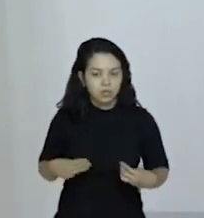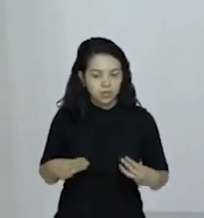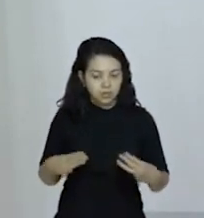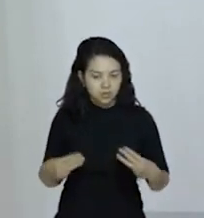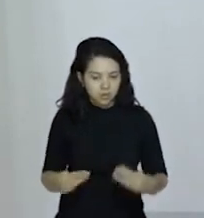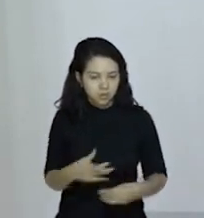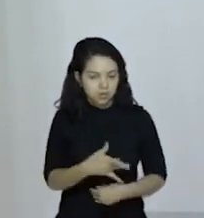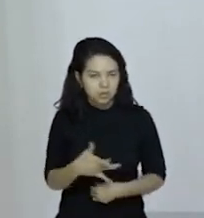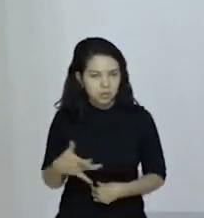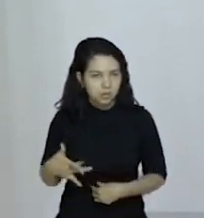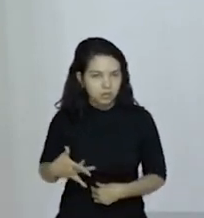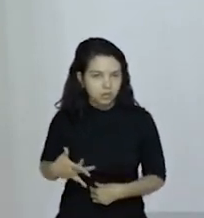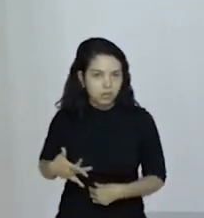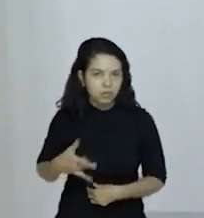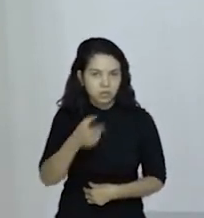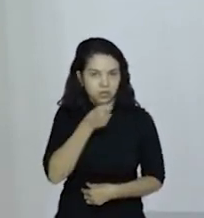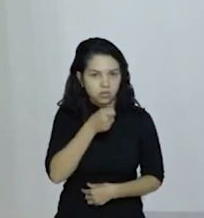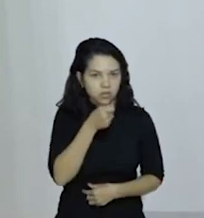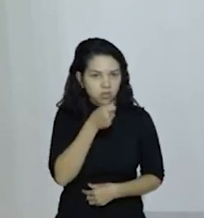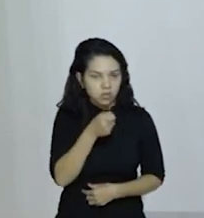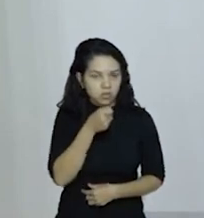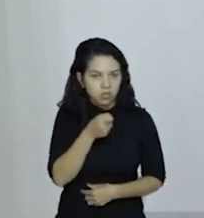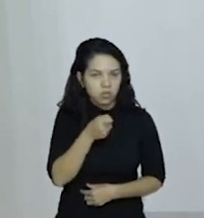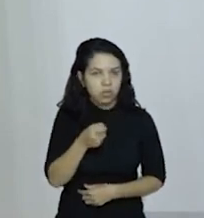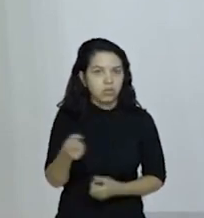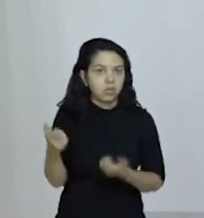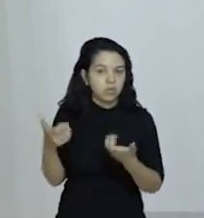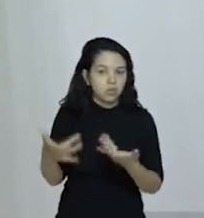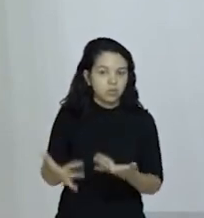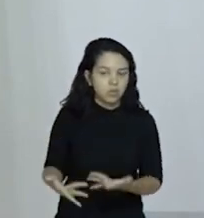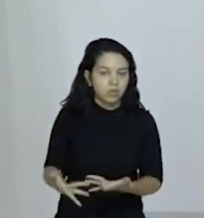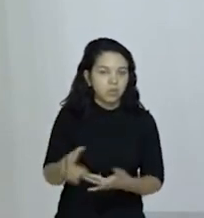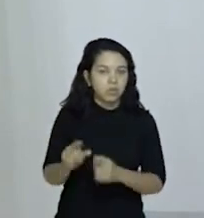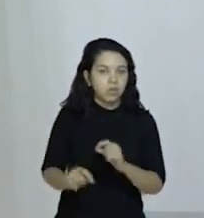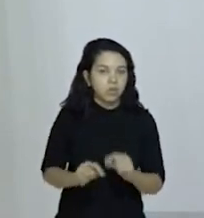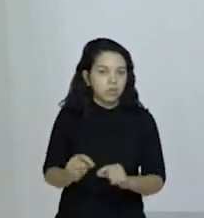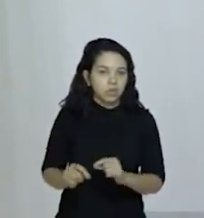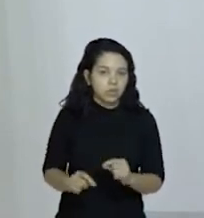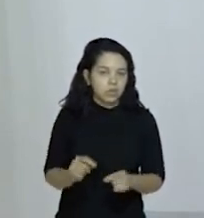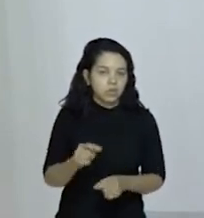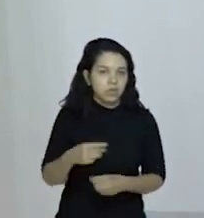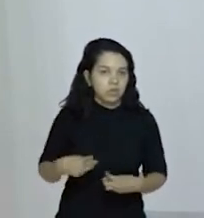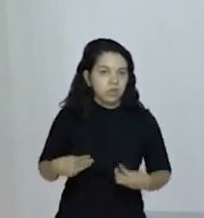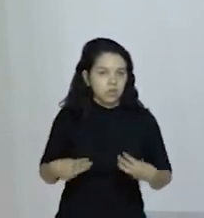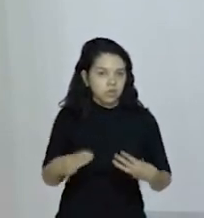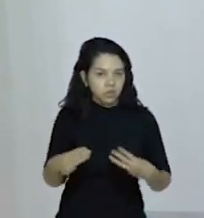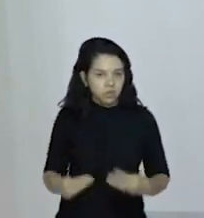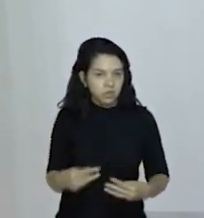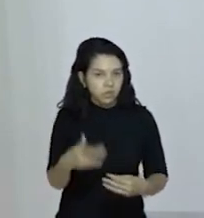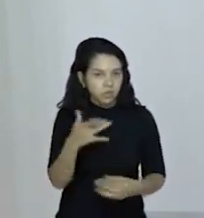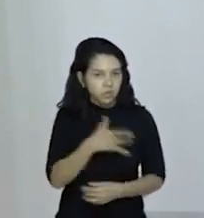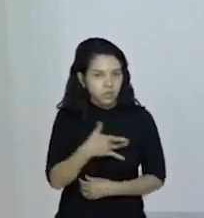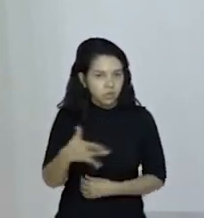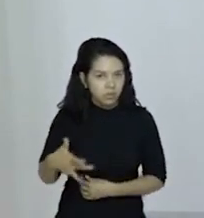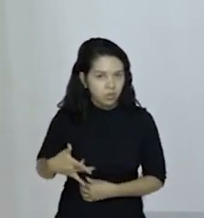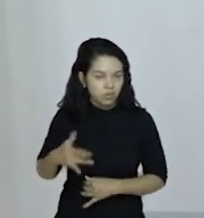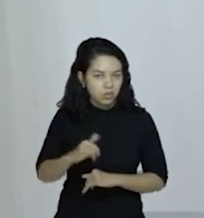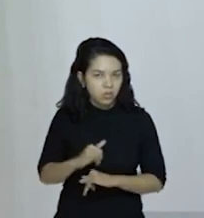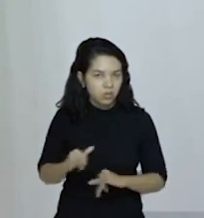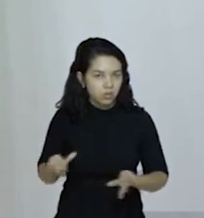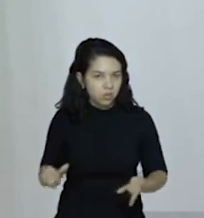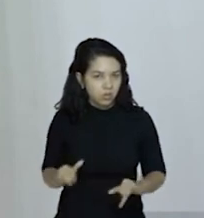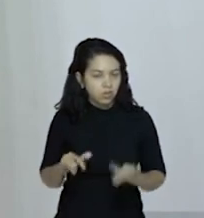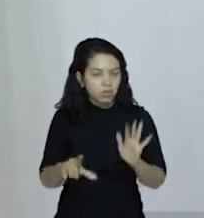jornal O Globo, o Ministério da Saúde diz... O que que disse o Ministério da Saúde? Informa que cumpre a